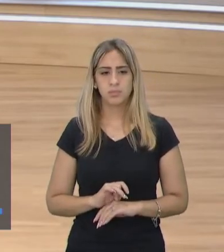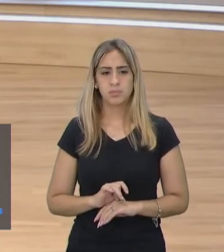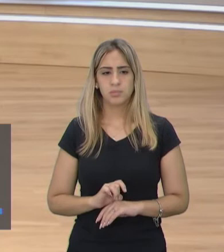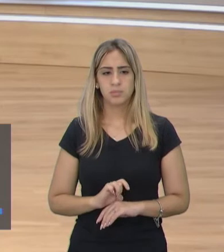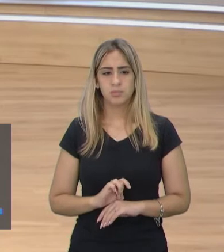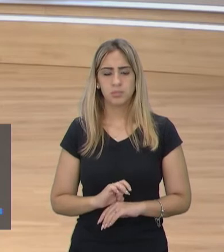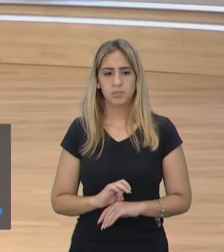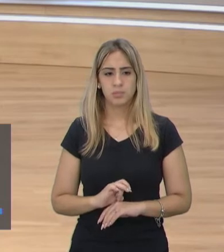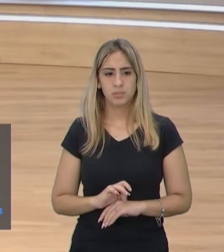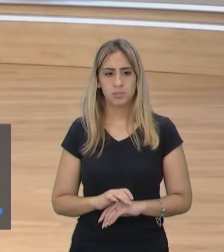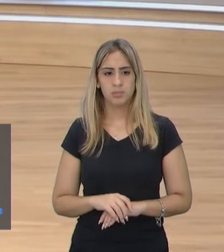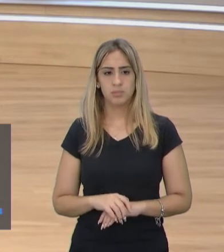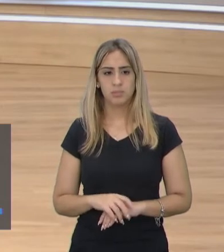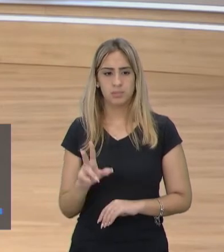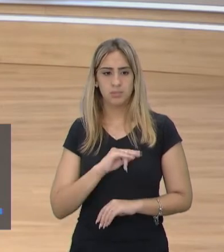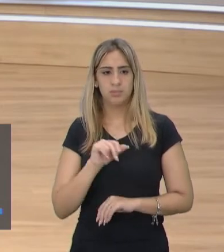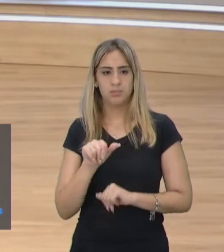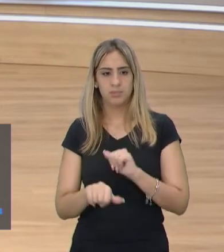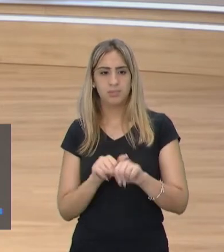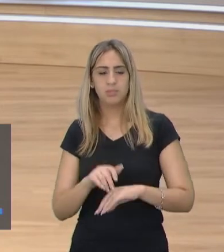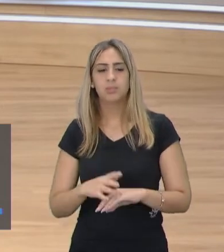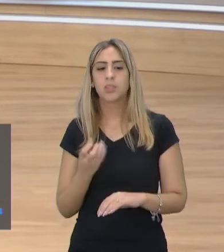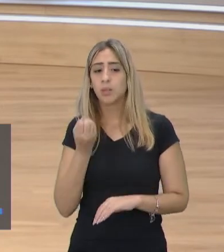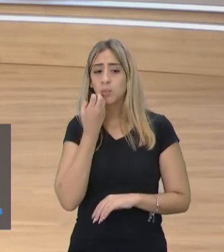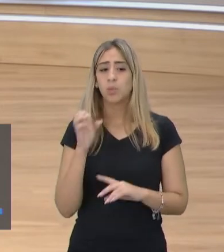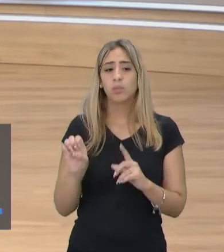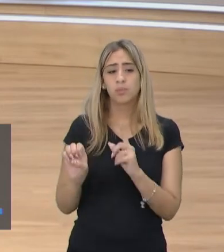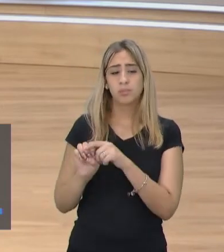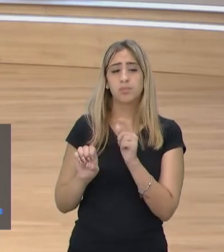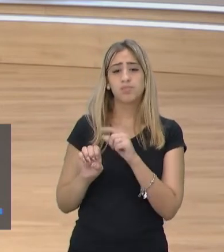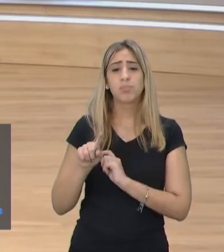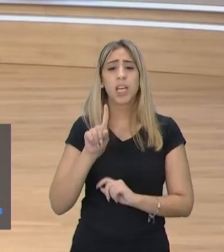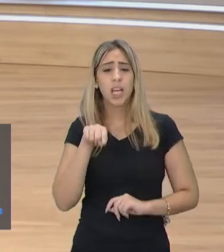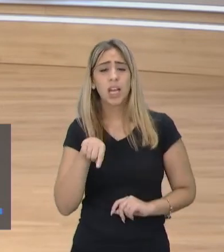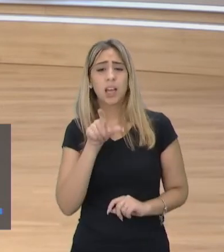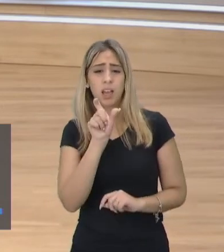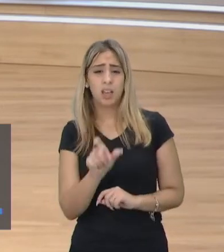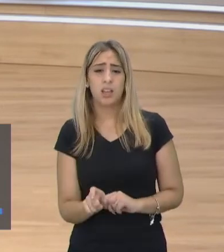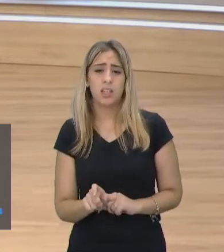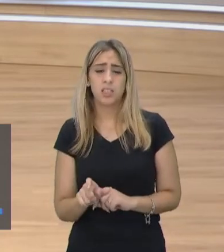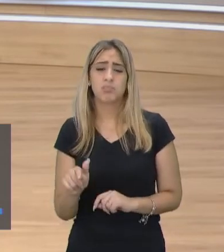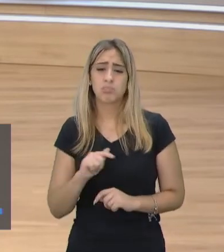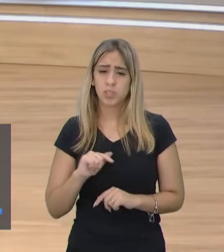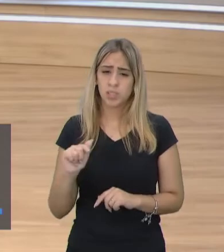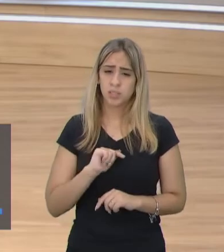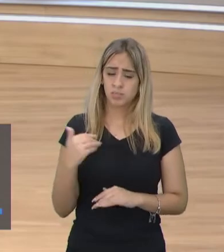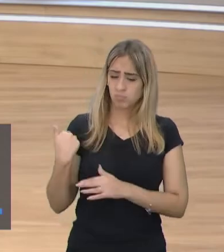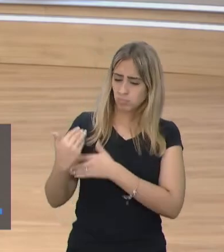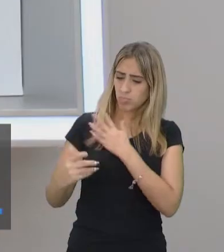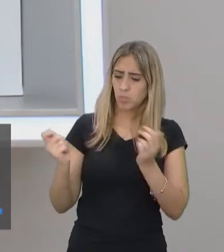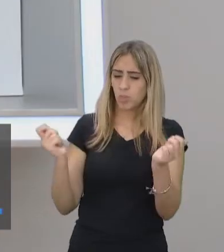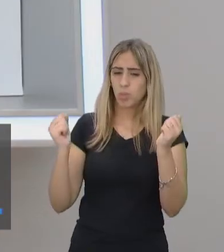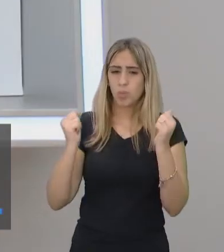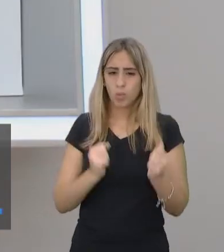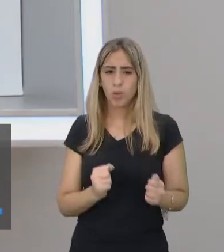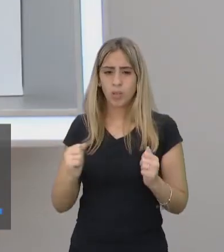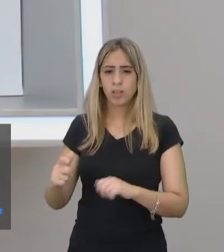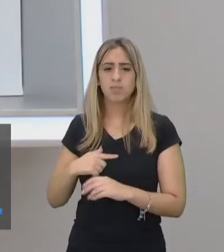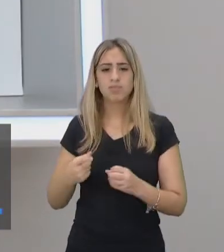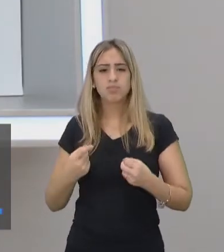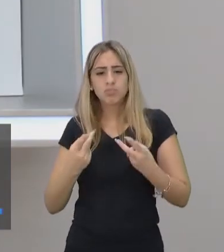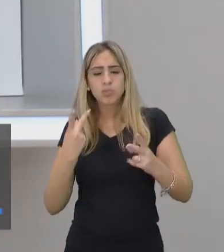Tô mudando tudo aqui, ó. O bom pronto. empreendedor, Tony, realmente ele tem esse poder, né, de vender a sua